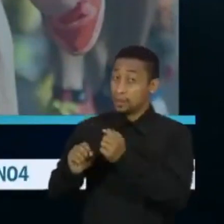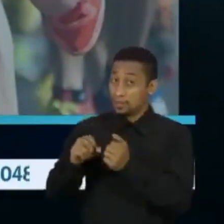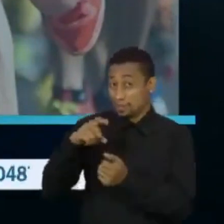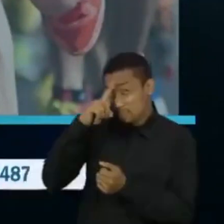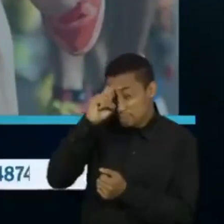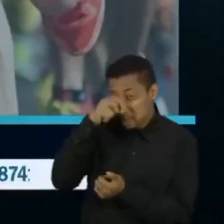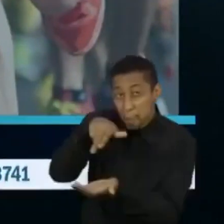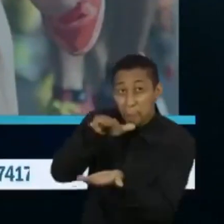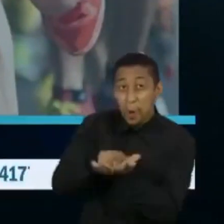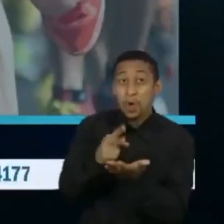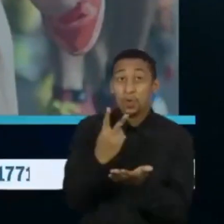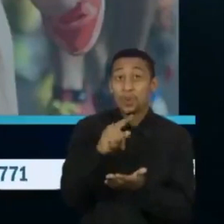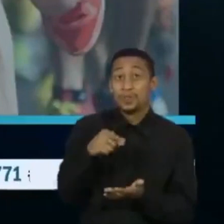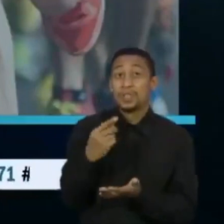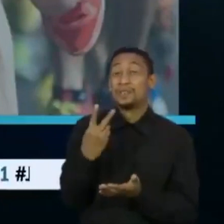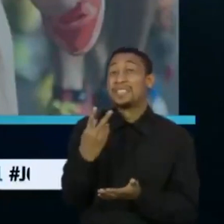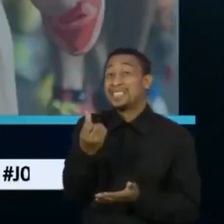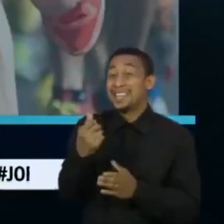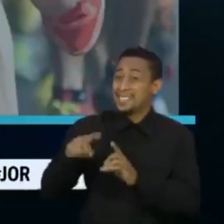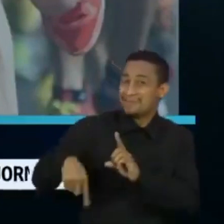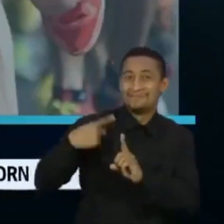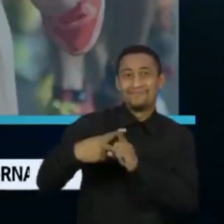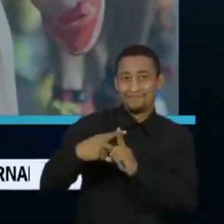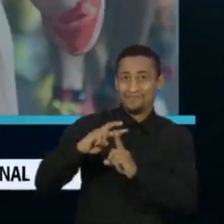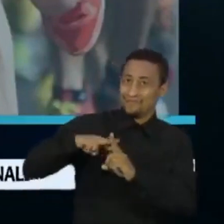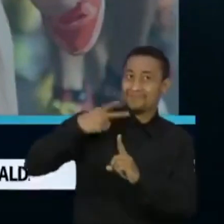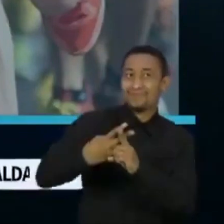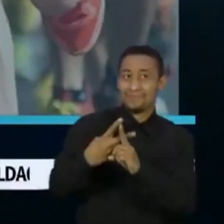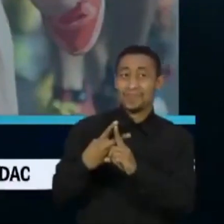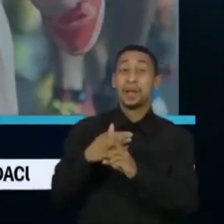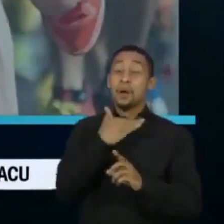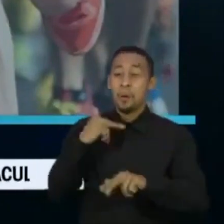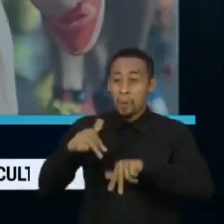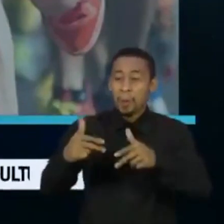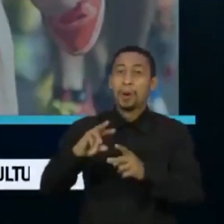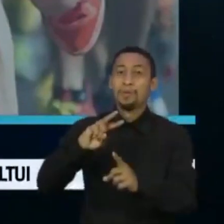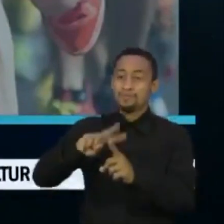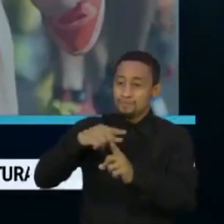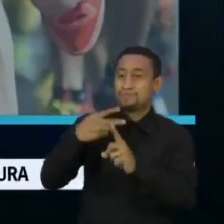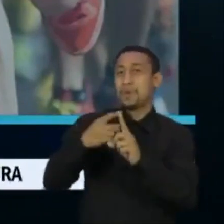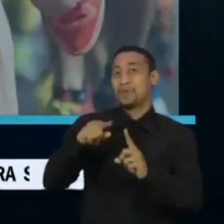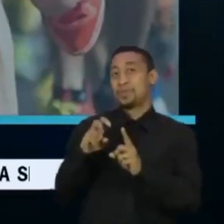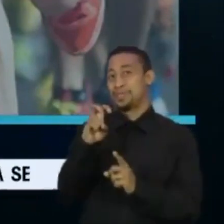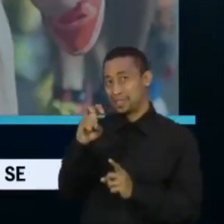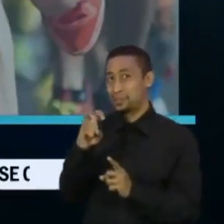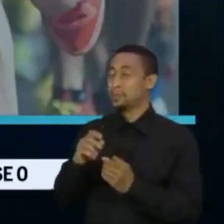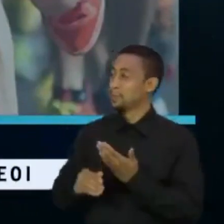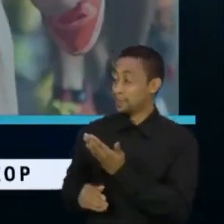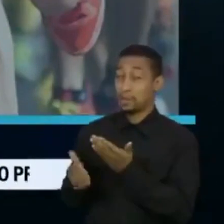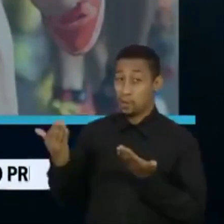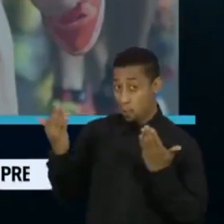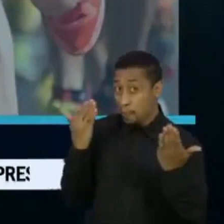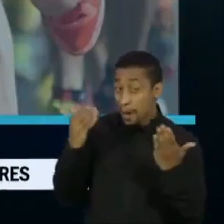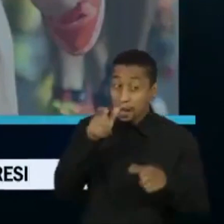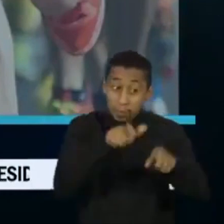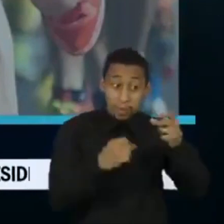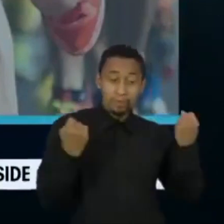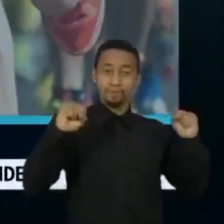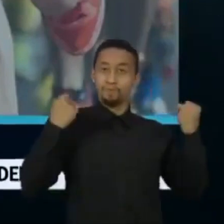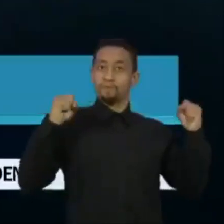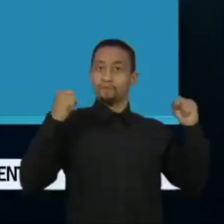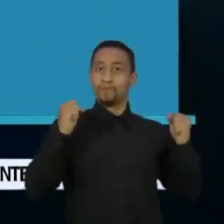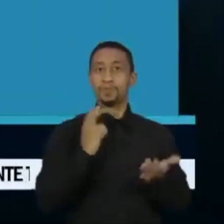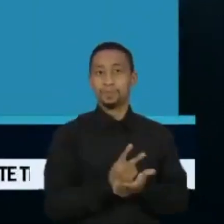hospitalização em 2,26 vezes e de óbitos em 2,5 vezes em comparação com quem pratica exercícios